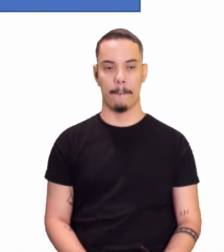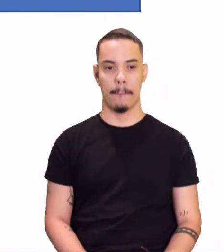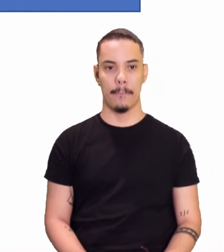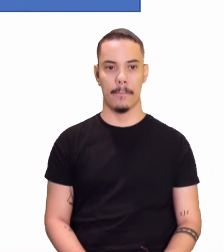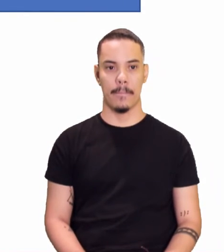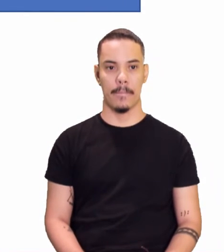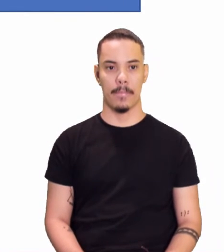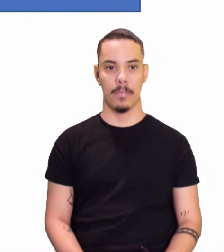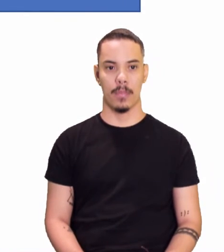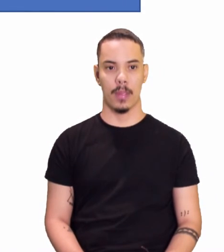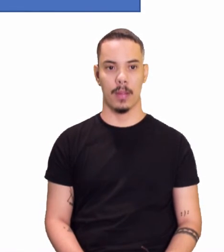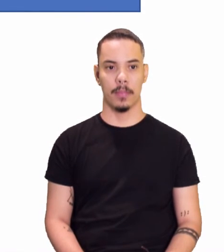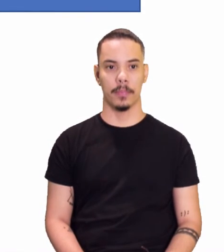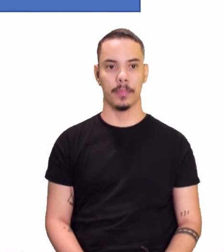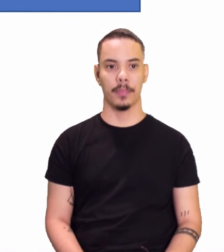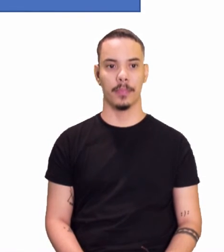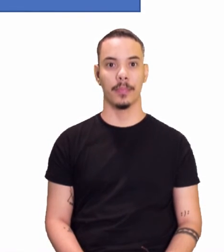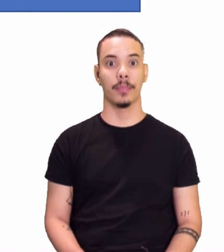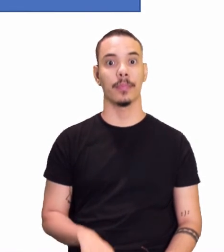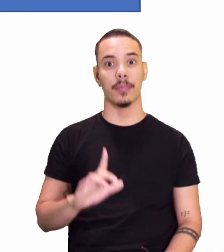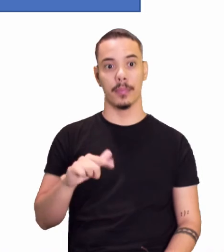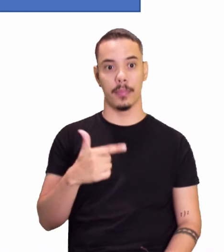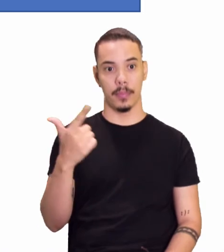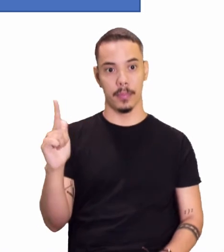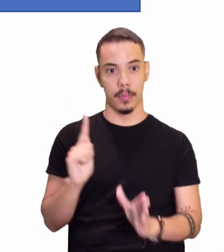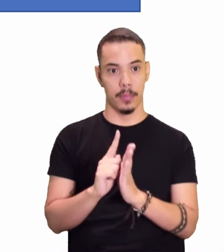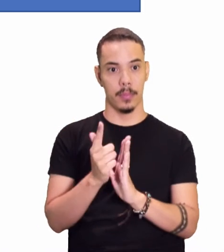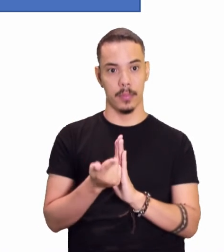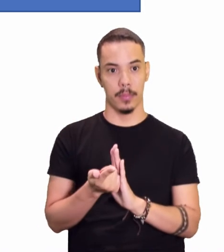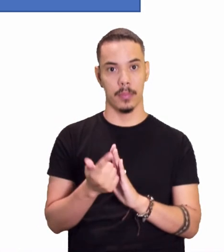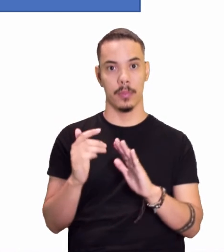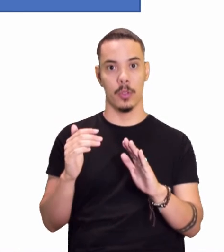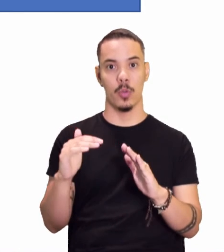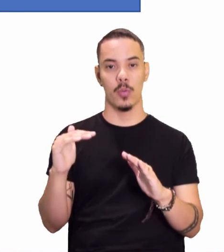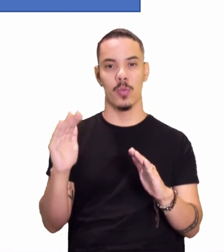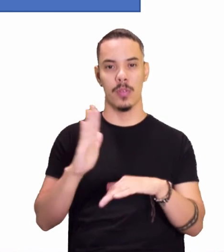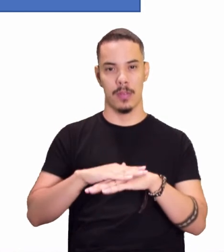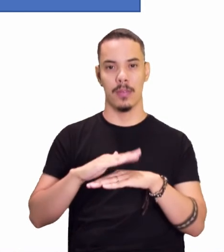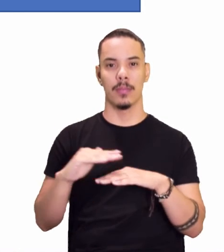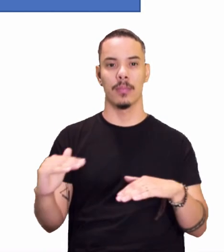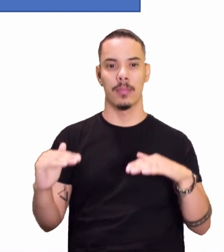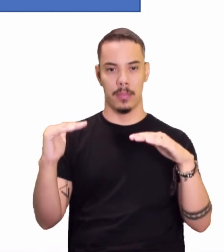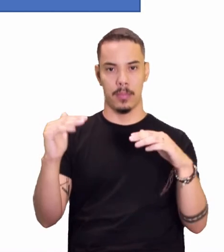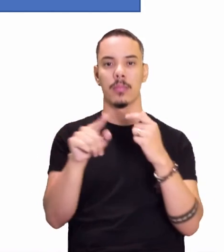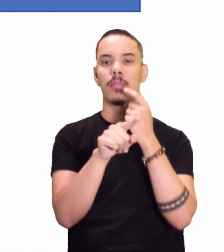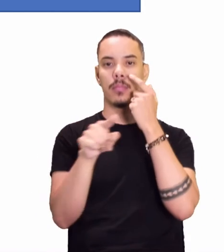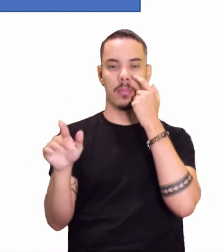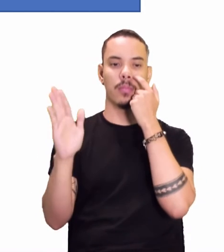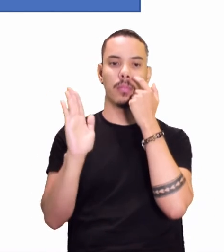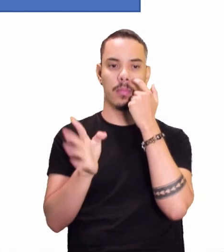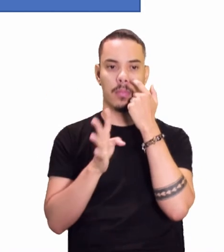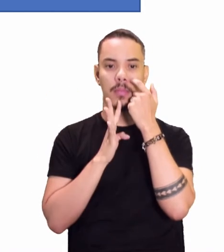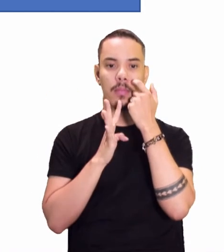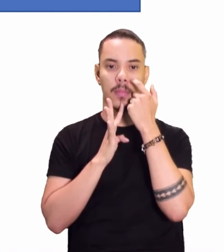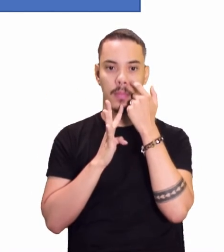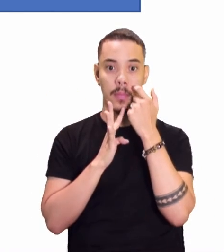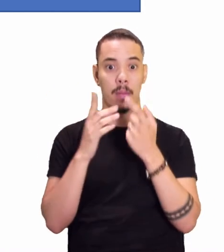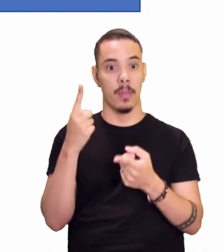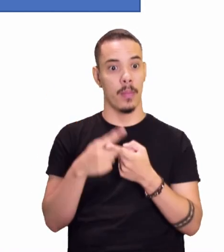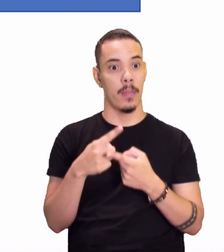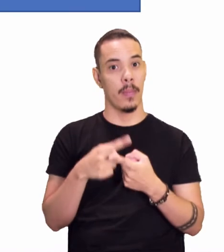festa, meu castelhano. Bom, outro gênero, os autos. E aí você já sabe, né? Já conhece, a gente disse já conhece,